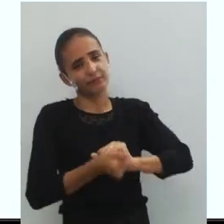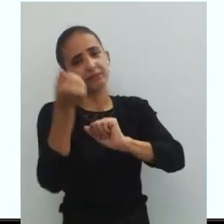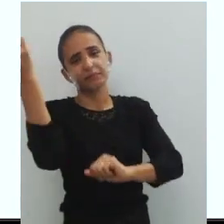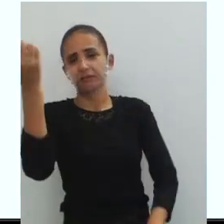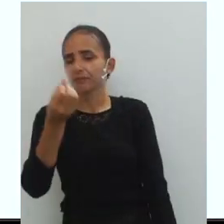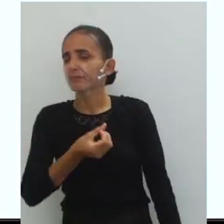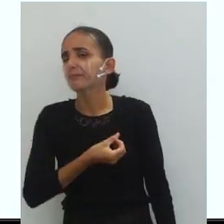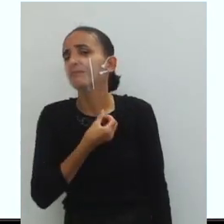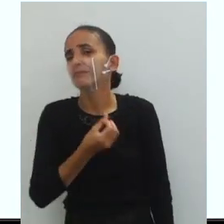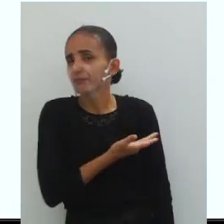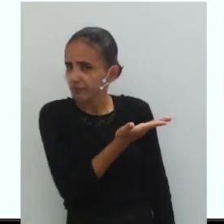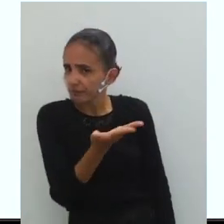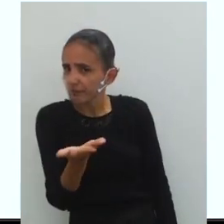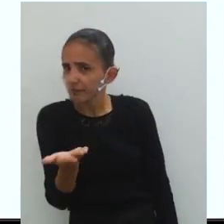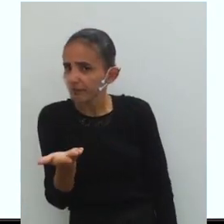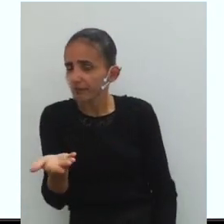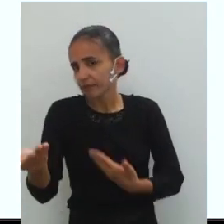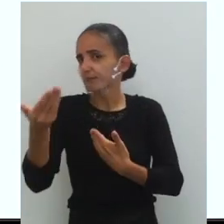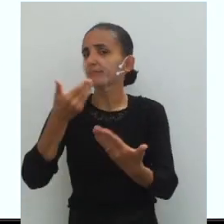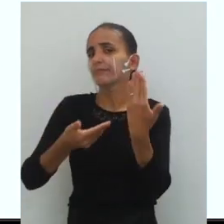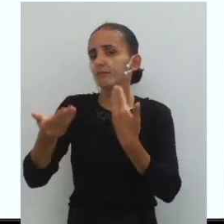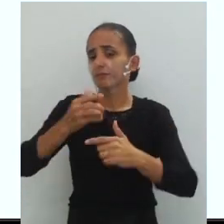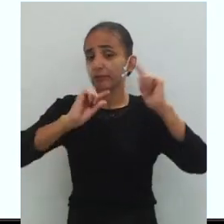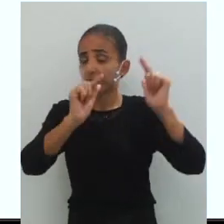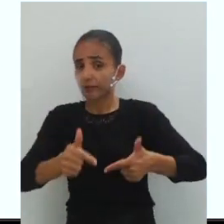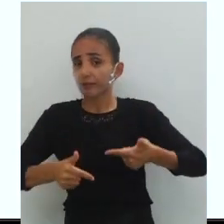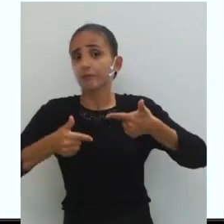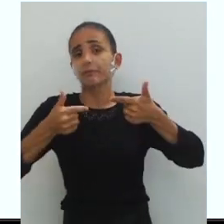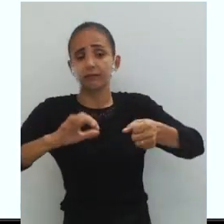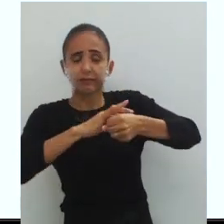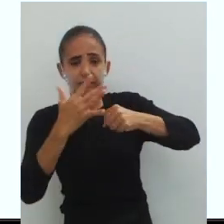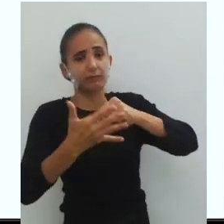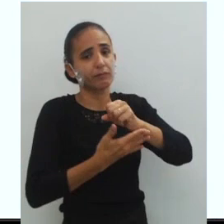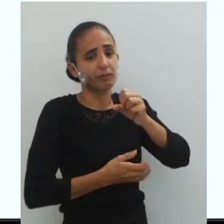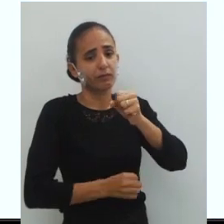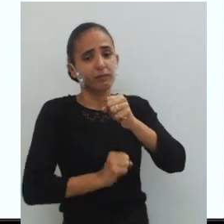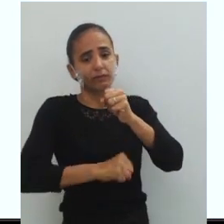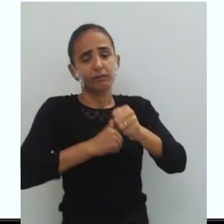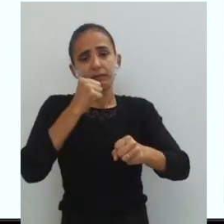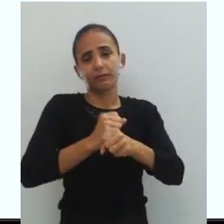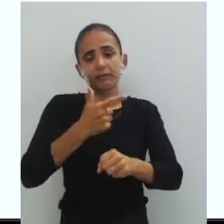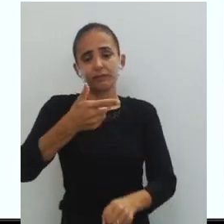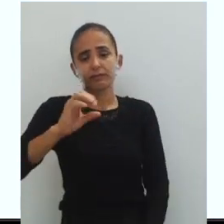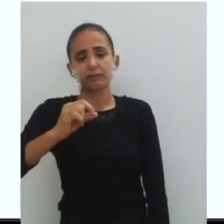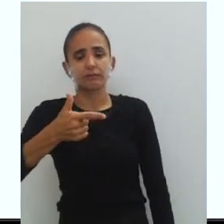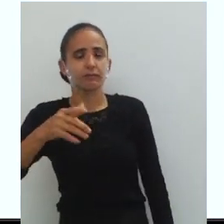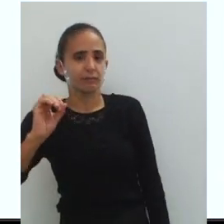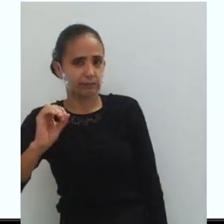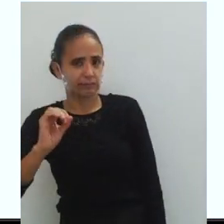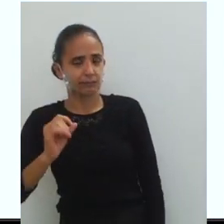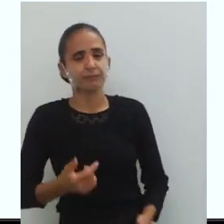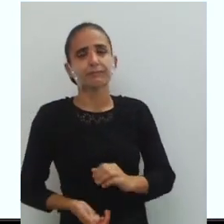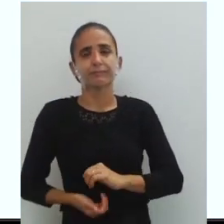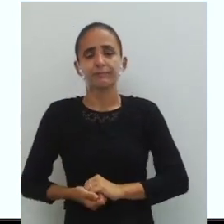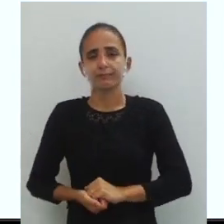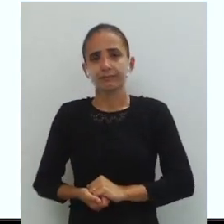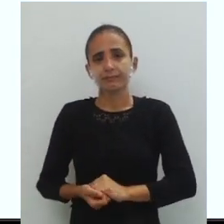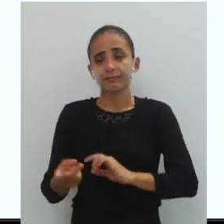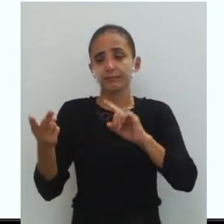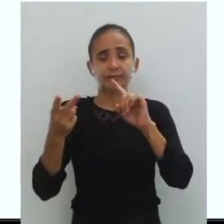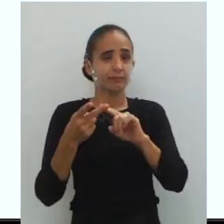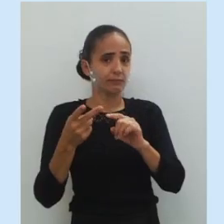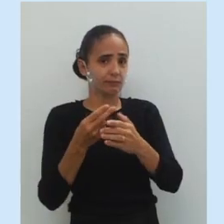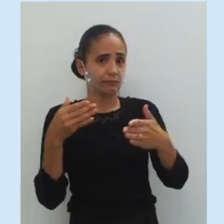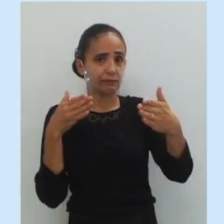que estamos tendo que enfrentar no ano de 2020. Outra barreira da